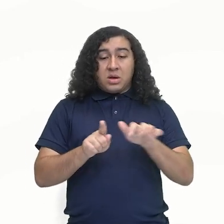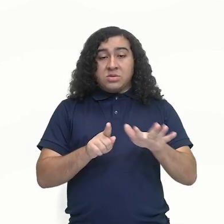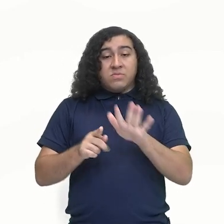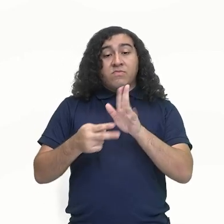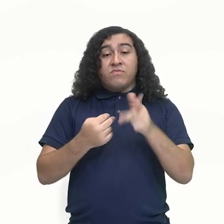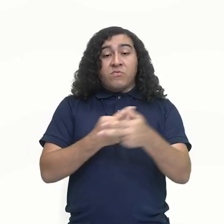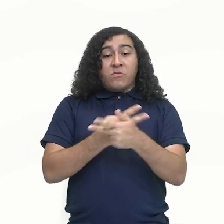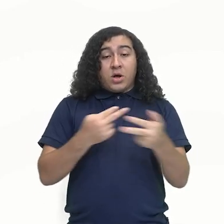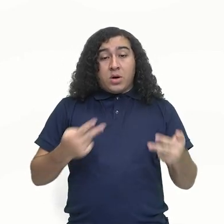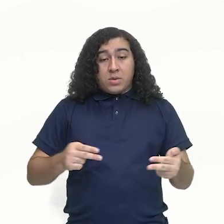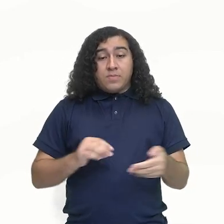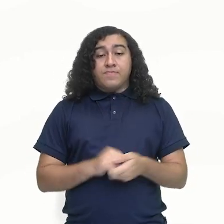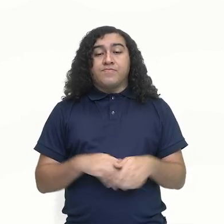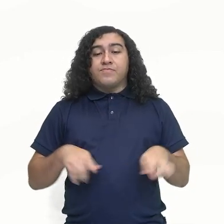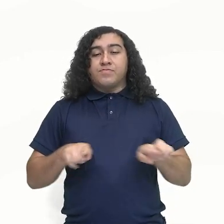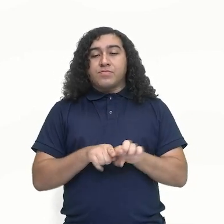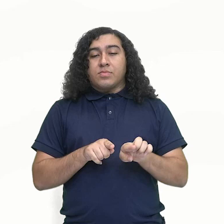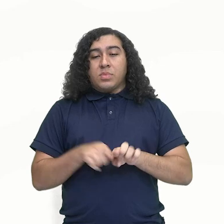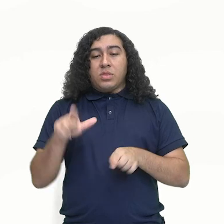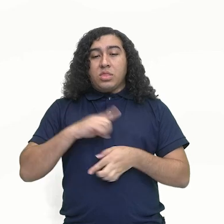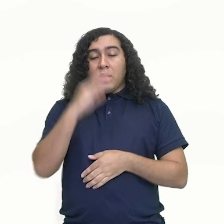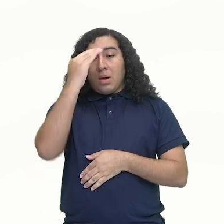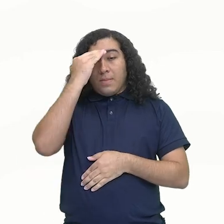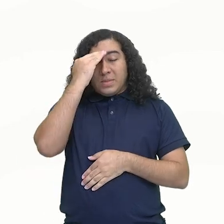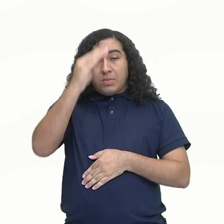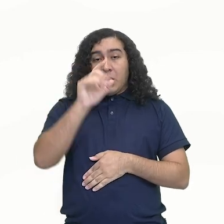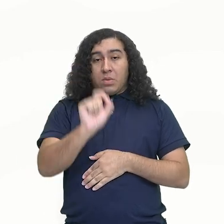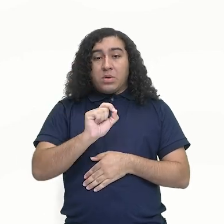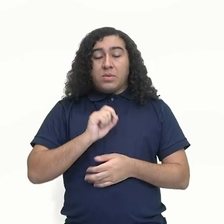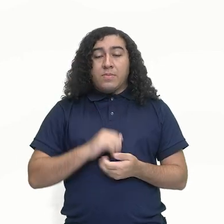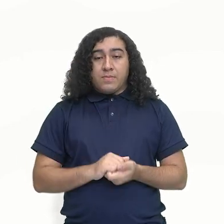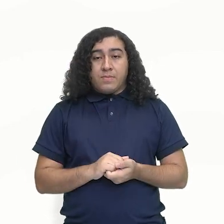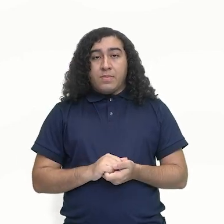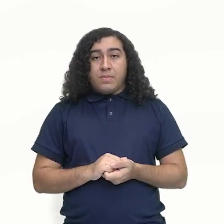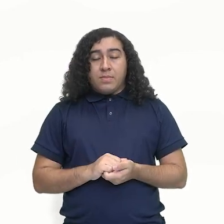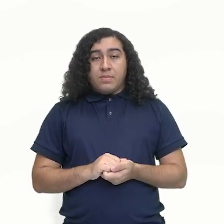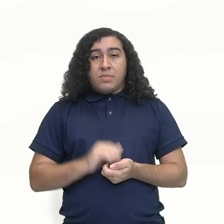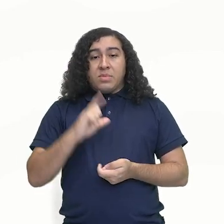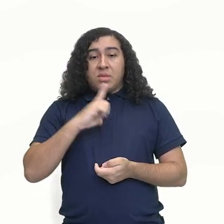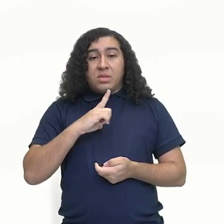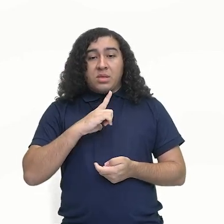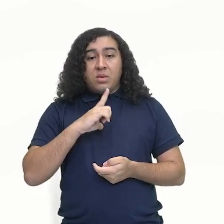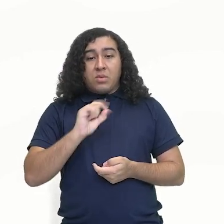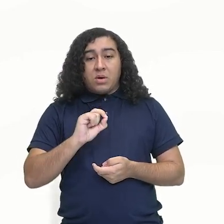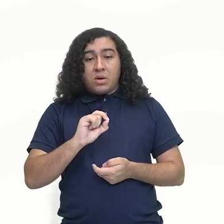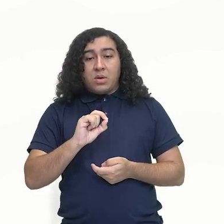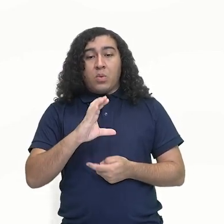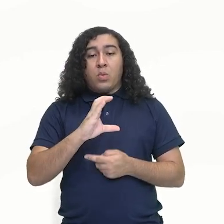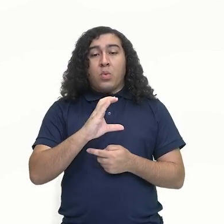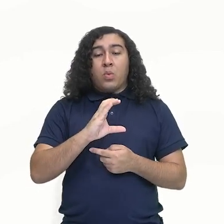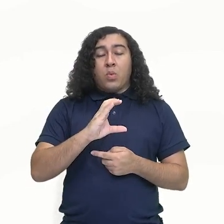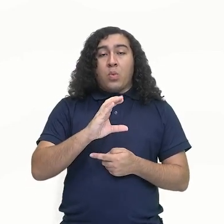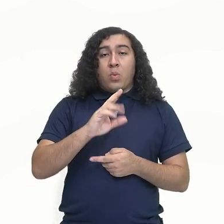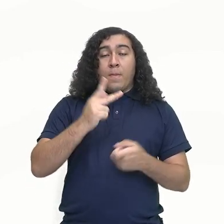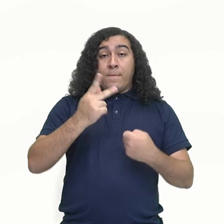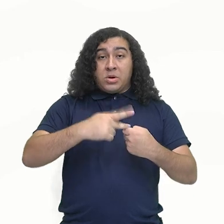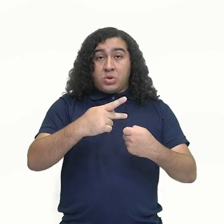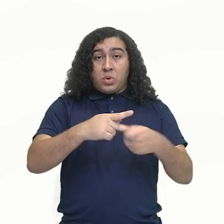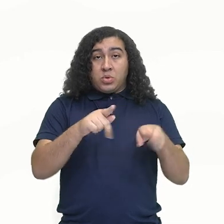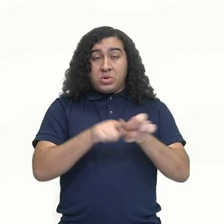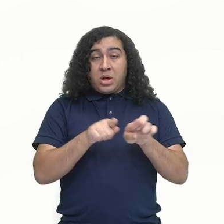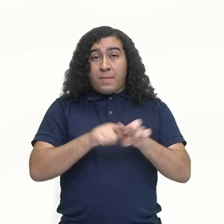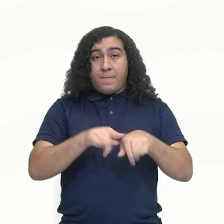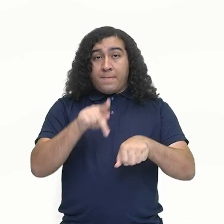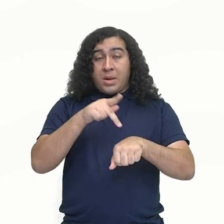fertilizantes. Aqui, principalmente na emissão de dióxido de carbono, nós vamos ter o petróleo e o carvão. E